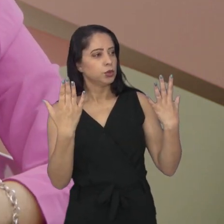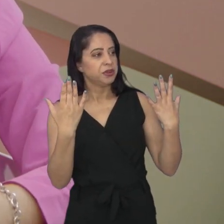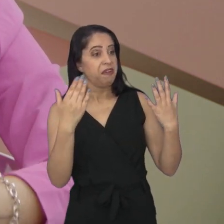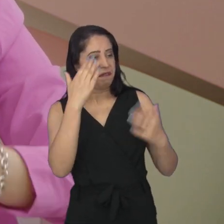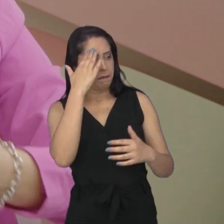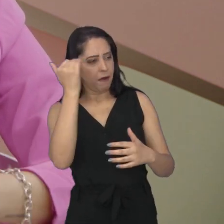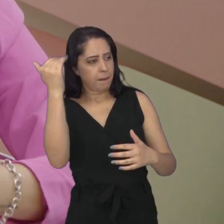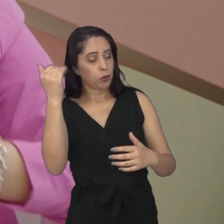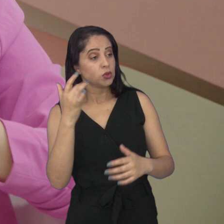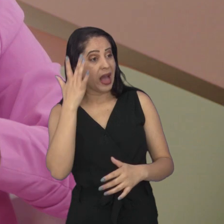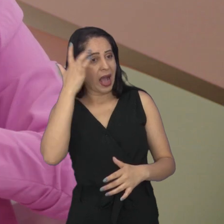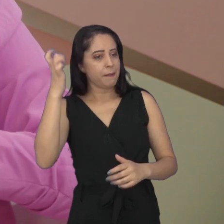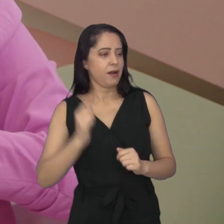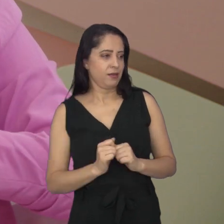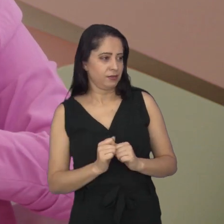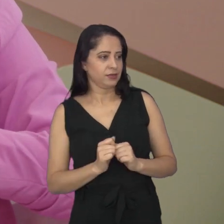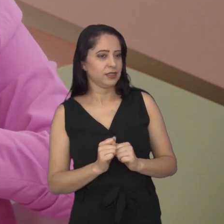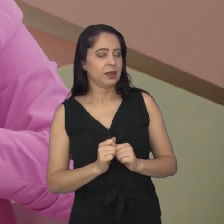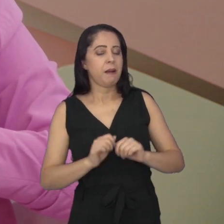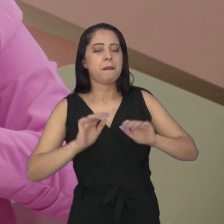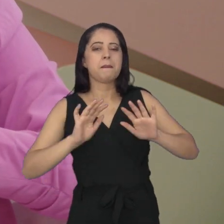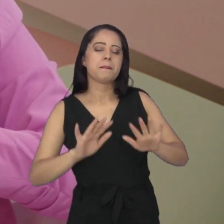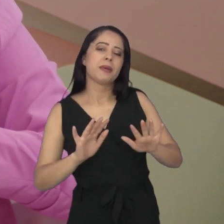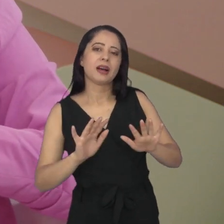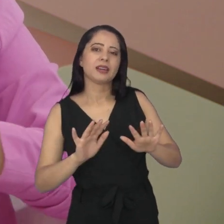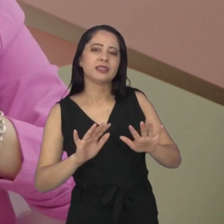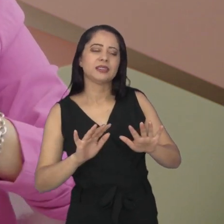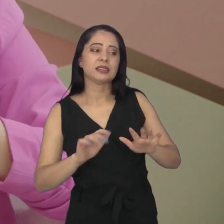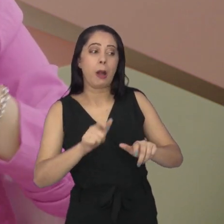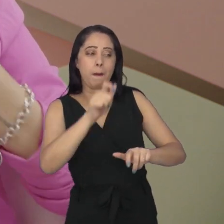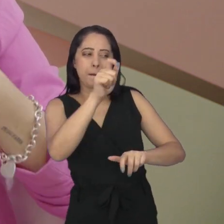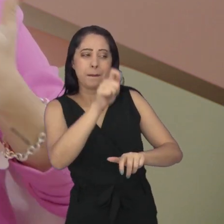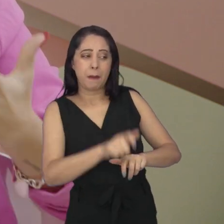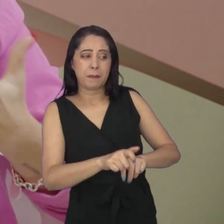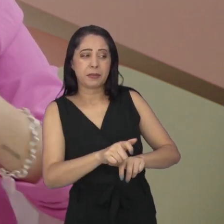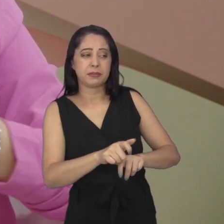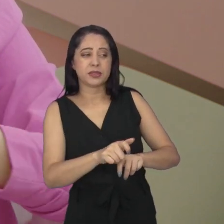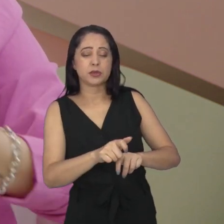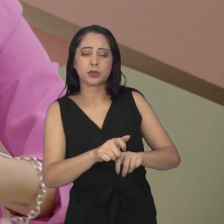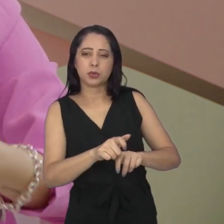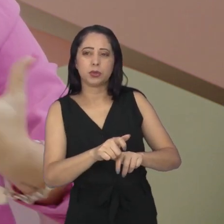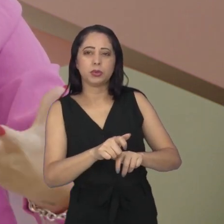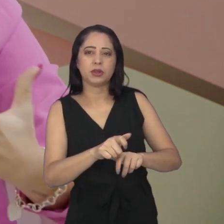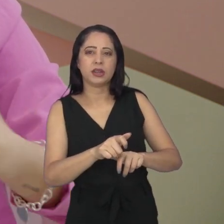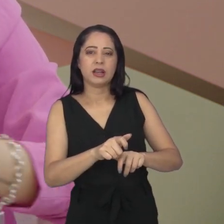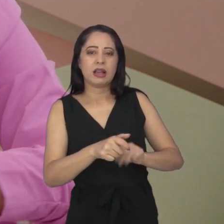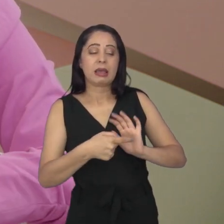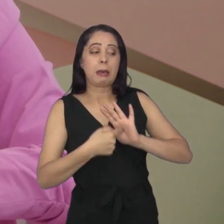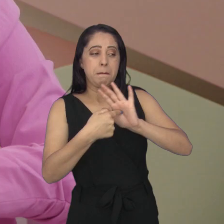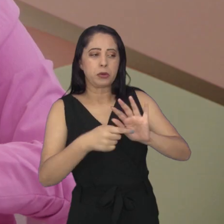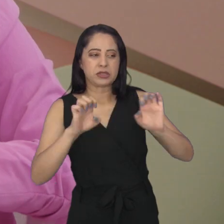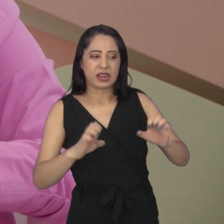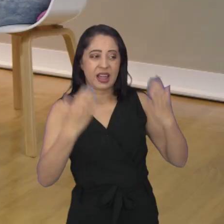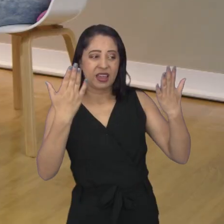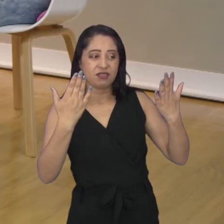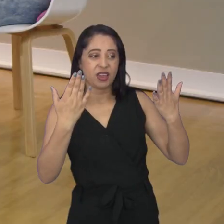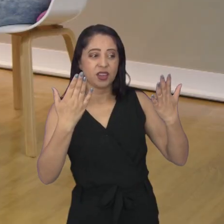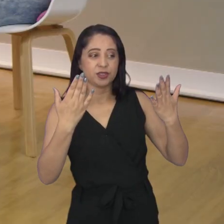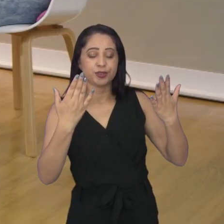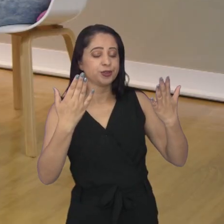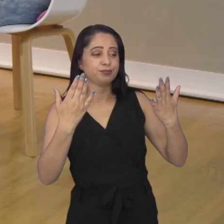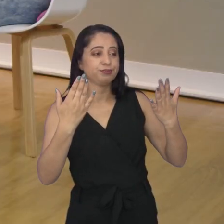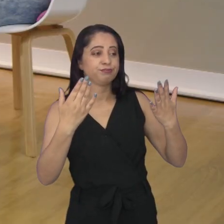grande amanhã e essa pessoa, o mestre de cerimônias que vai apresentar o evento,